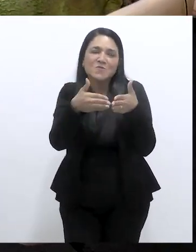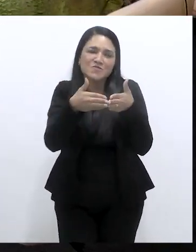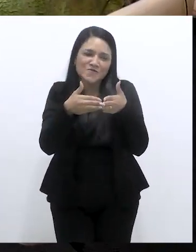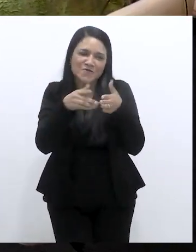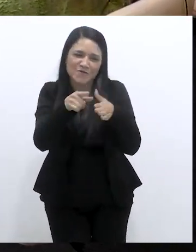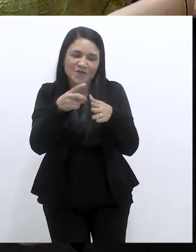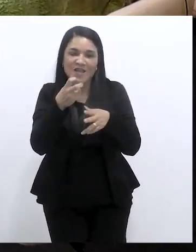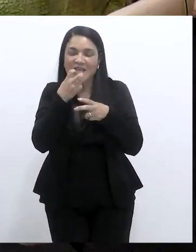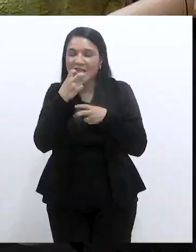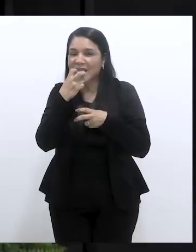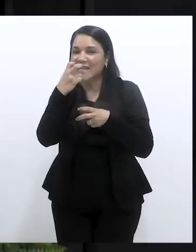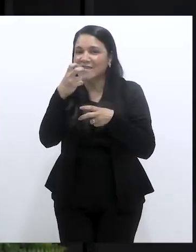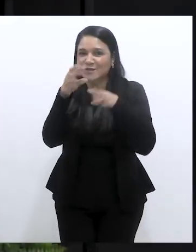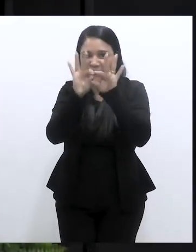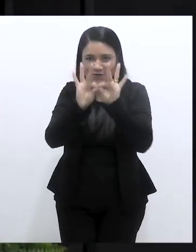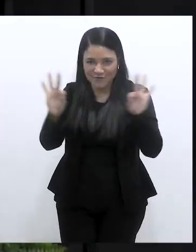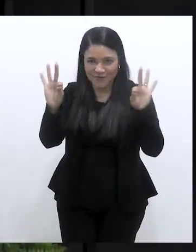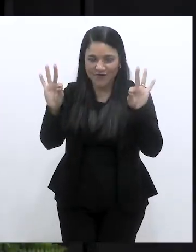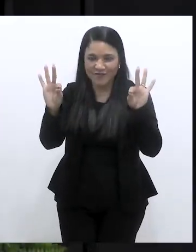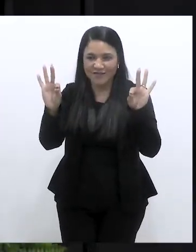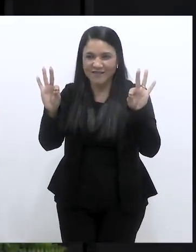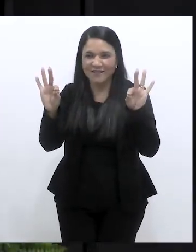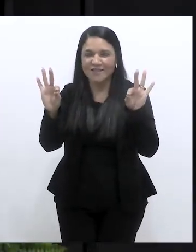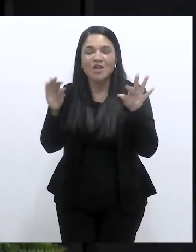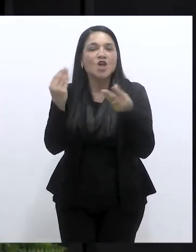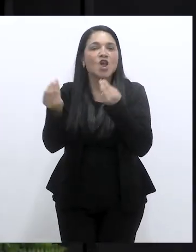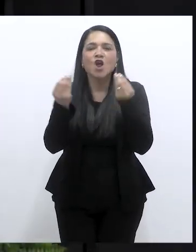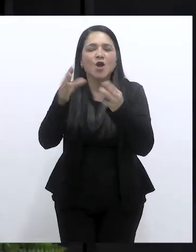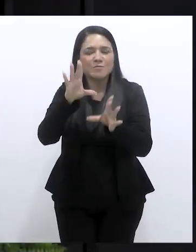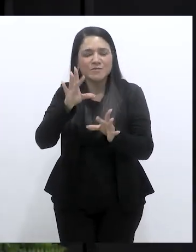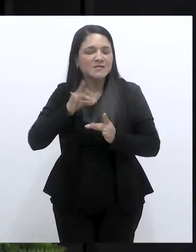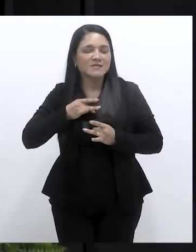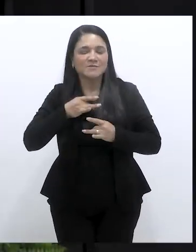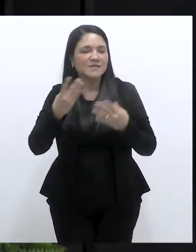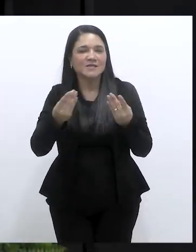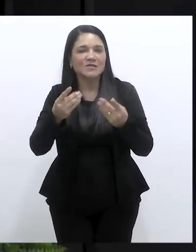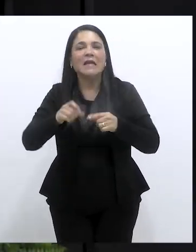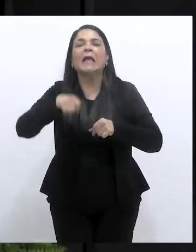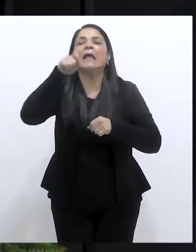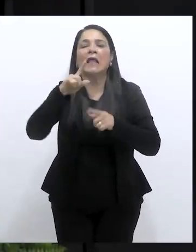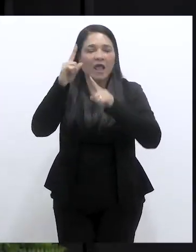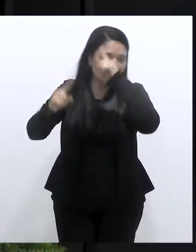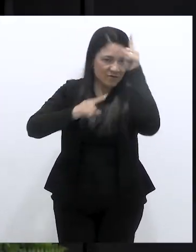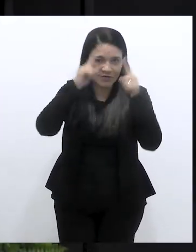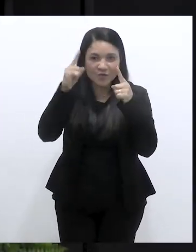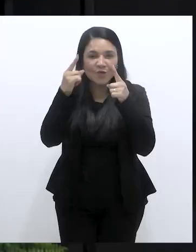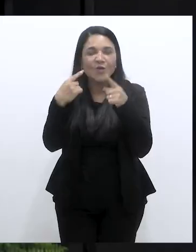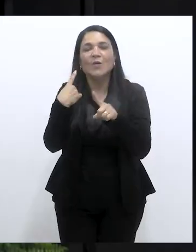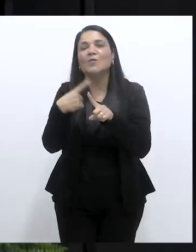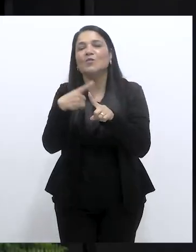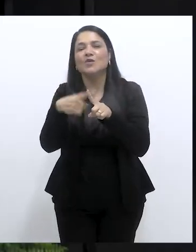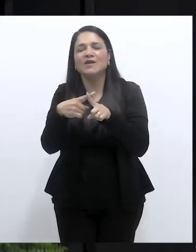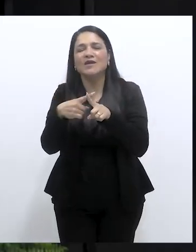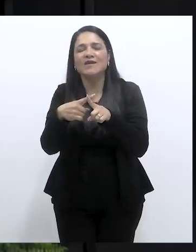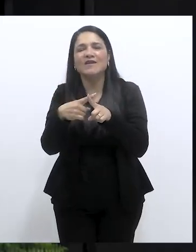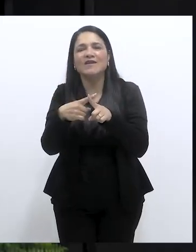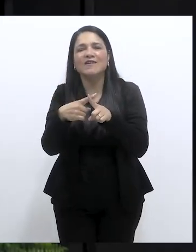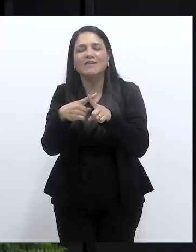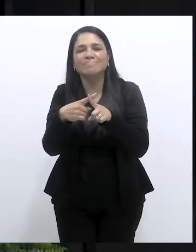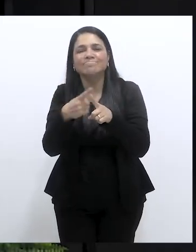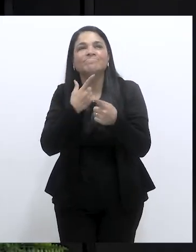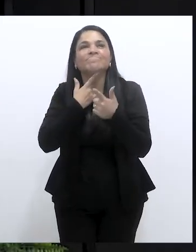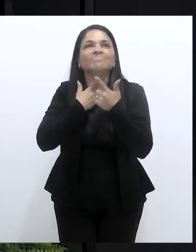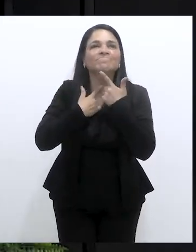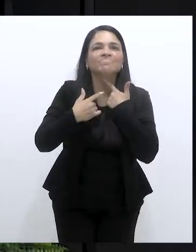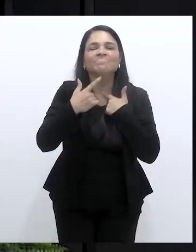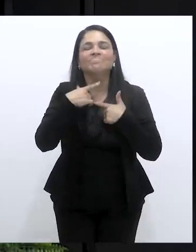Então, parêntese para esse grito de guerra. Ele veio é, inspirado em quê? Quem inventou e por que temos fome e somos.